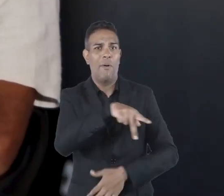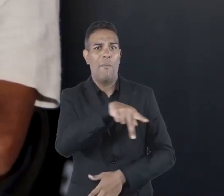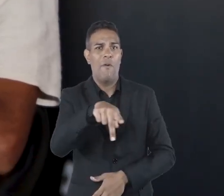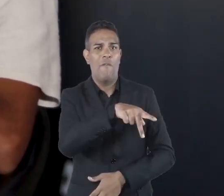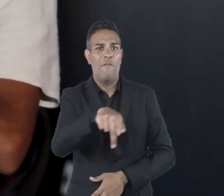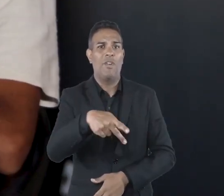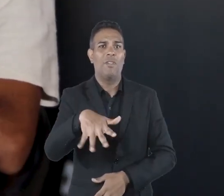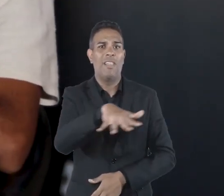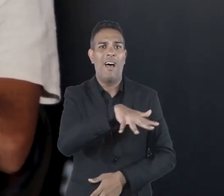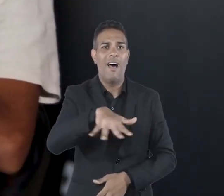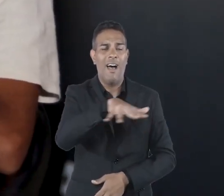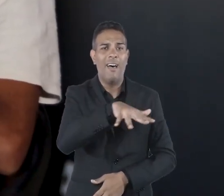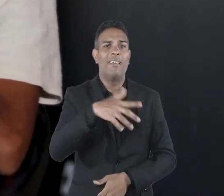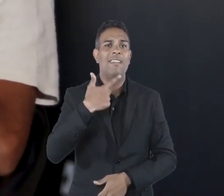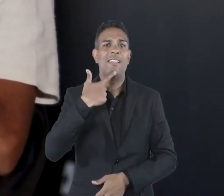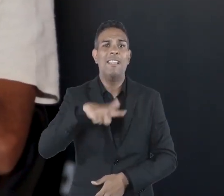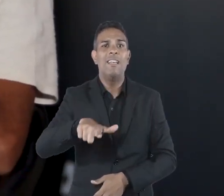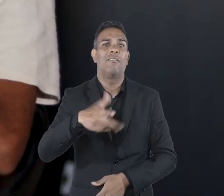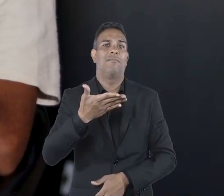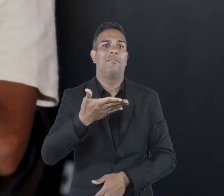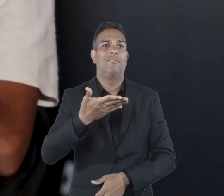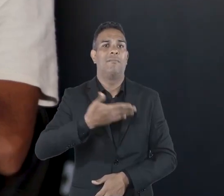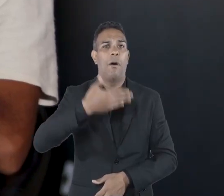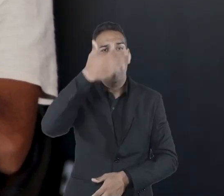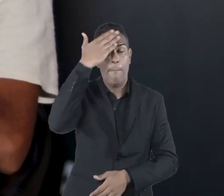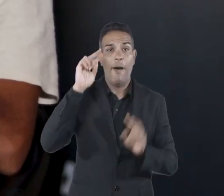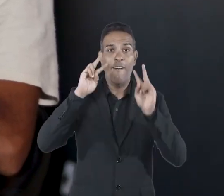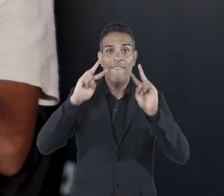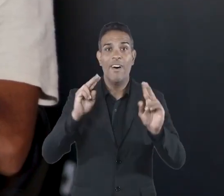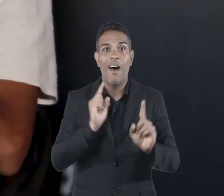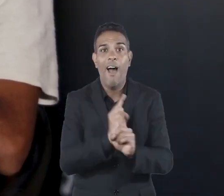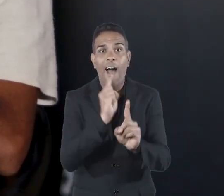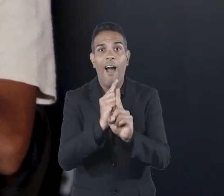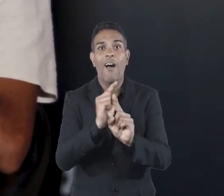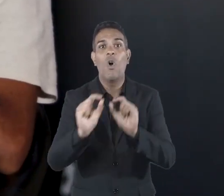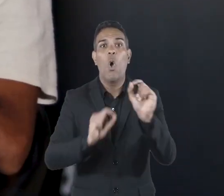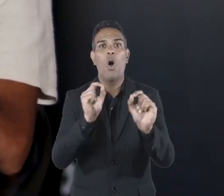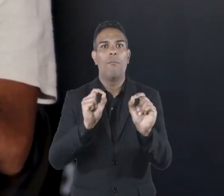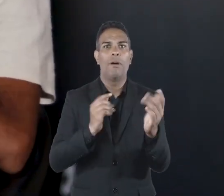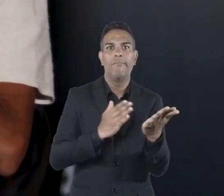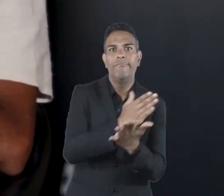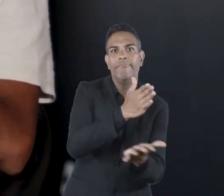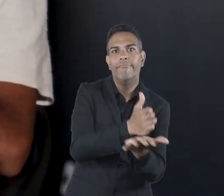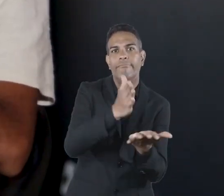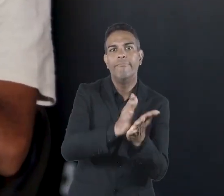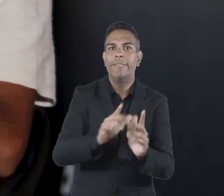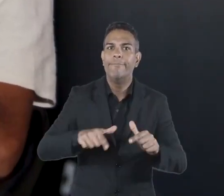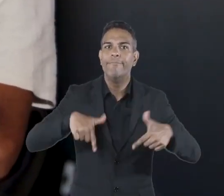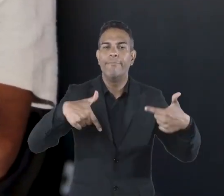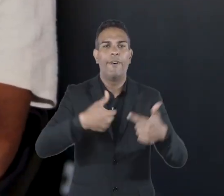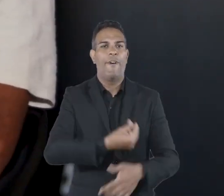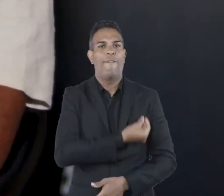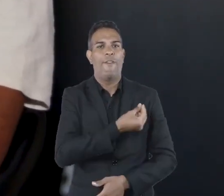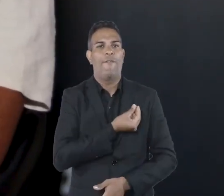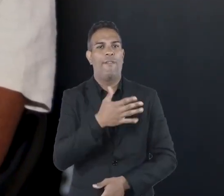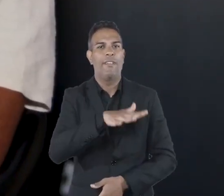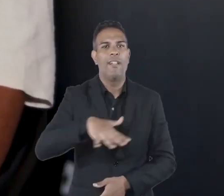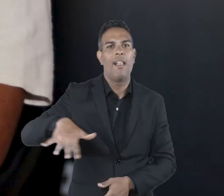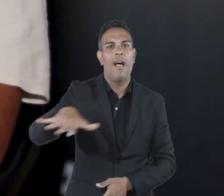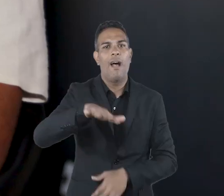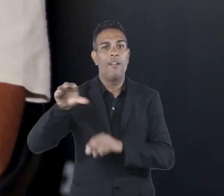ator e trabalho também como professor de árabe no Abraço Cultural. E como o Bob comentou, a gente tem que achar as maneiras